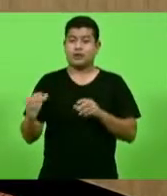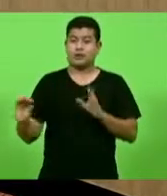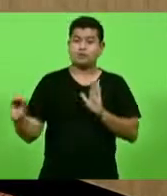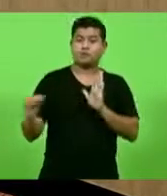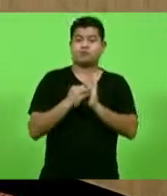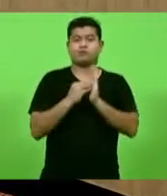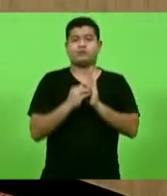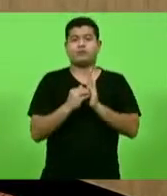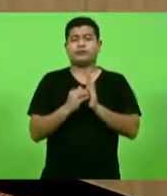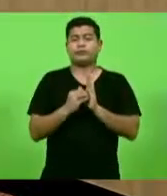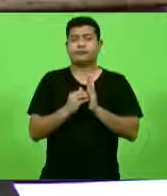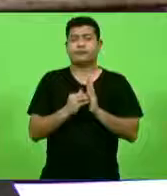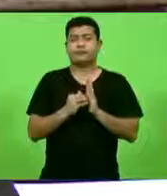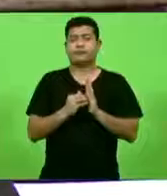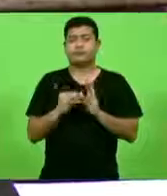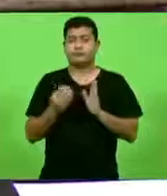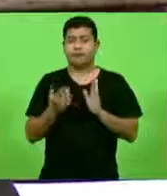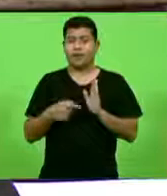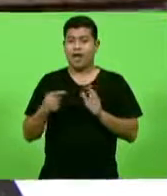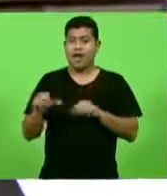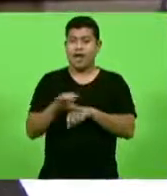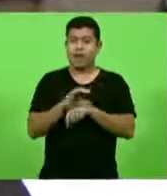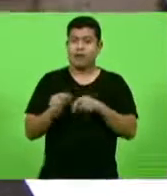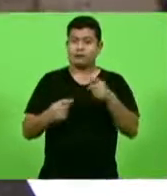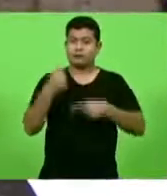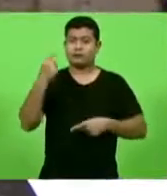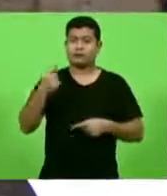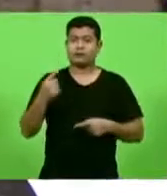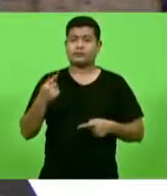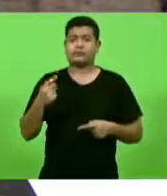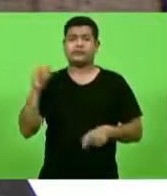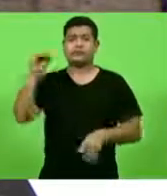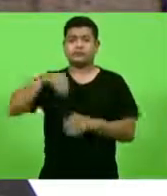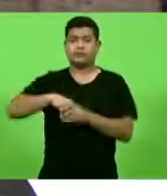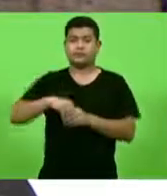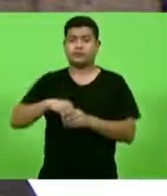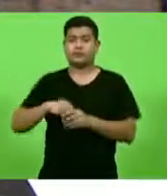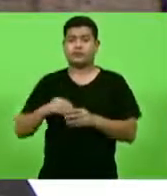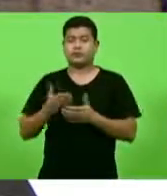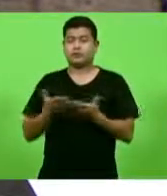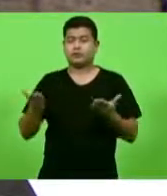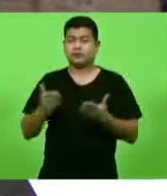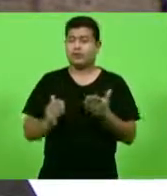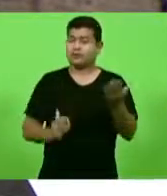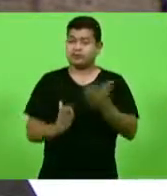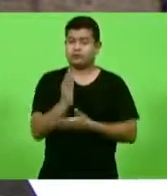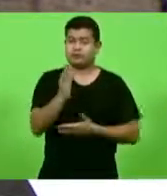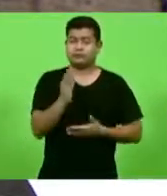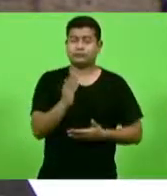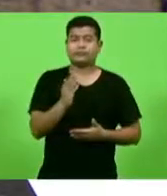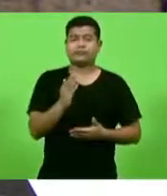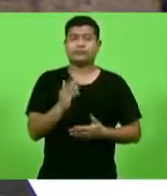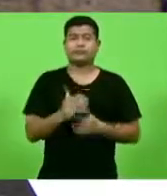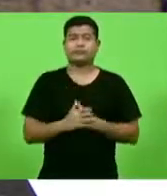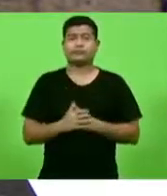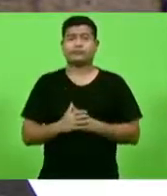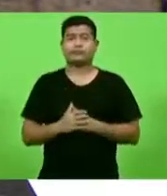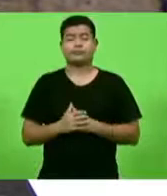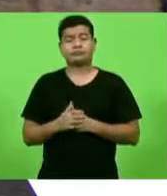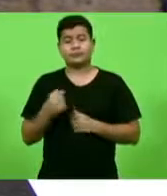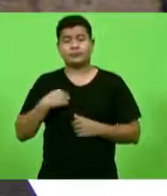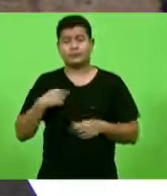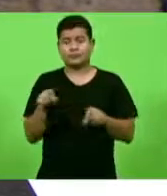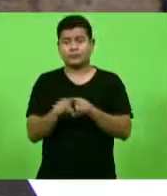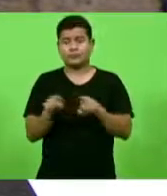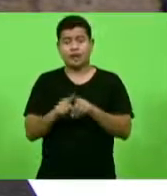disciplina de noções de direito que é inconstitucional que nós aprovarmos tipo de projeto. Eu também tenho